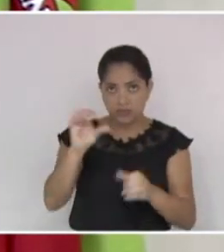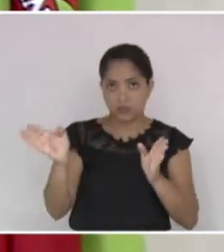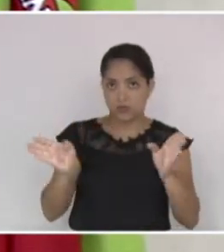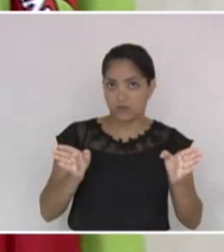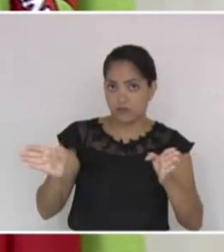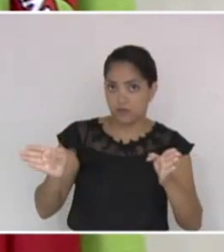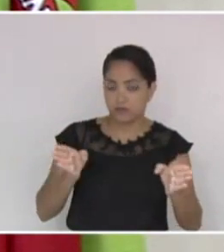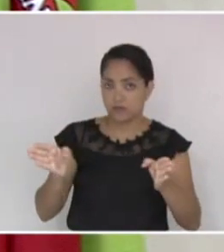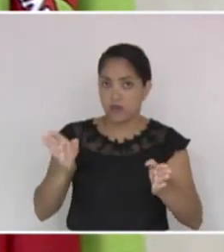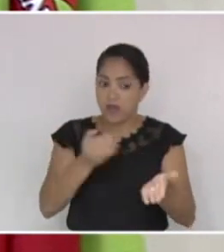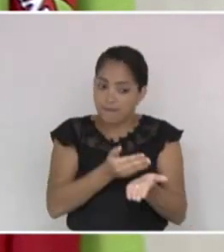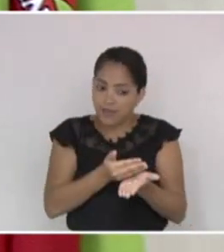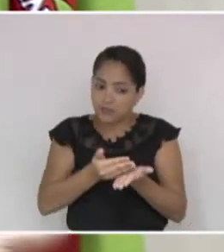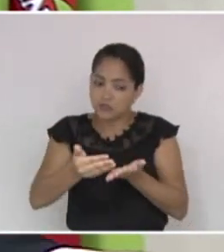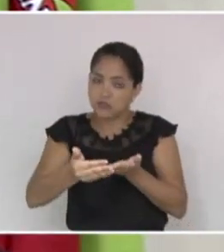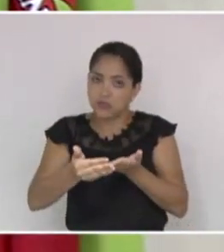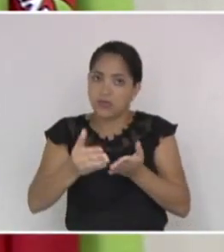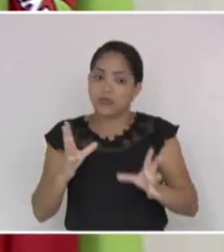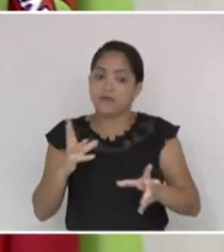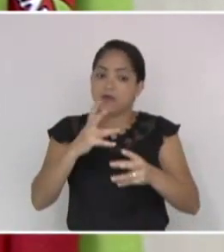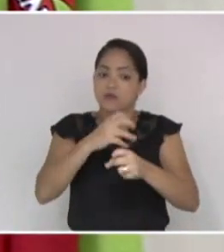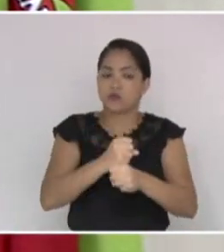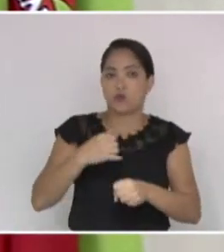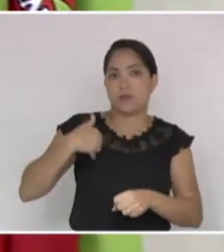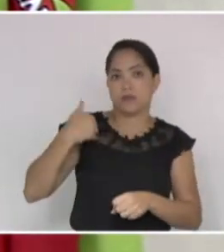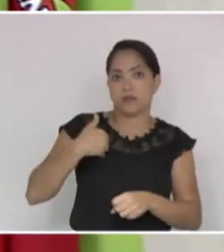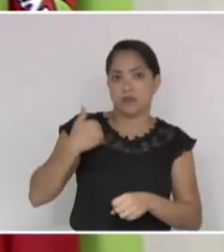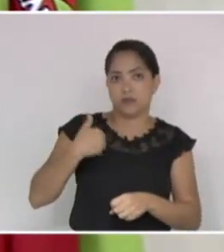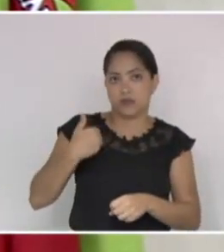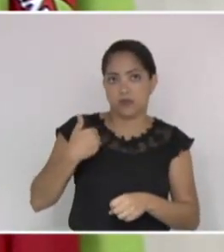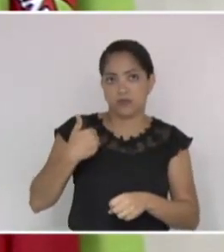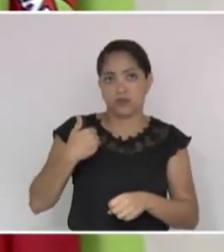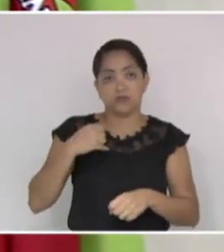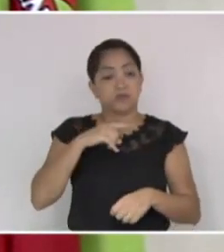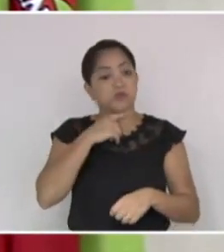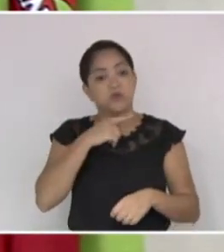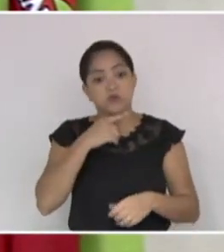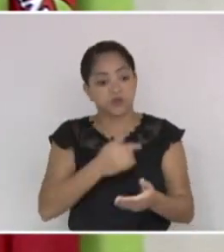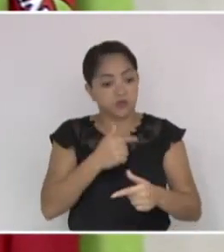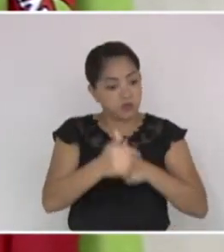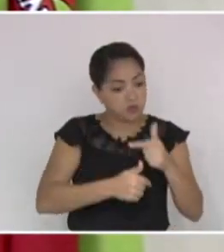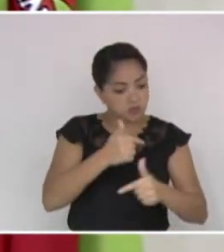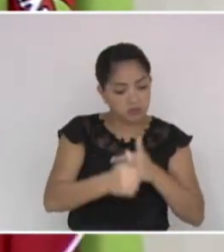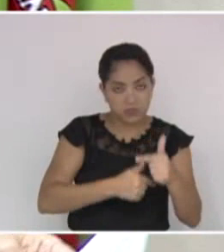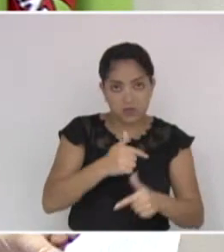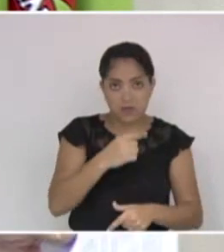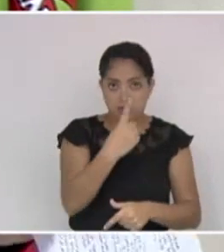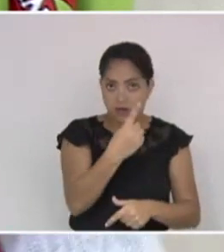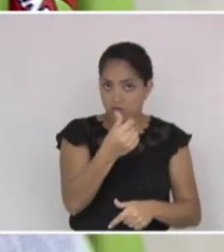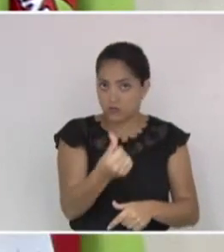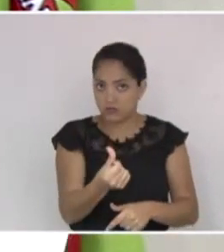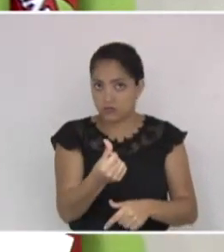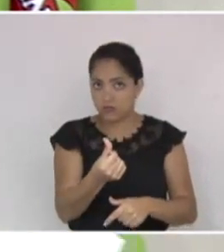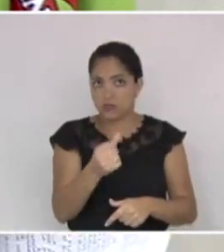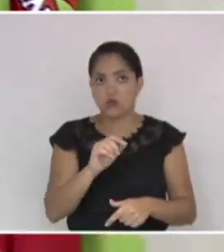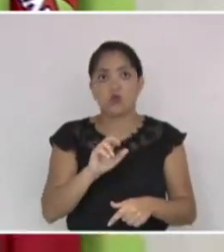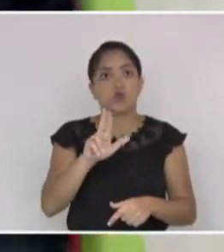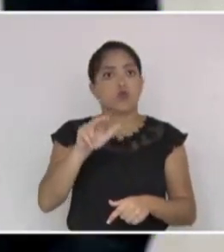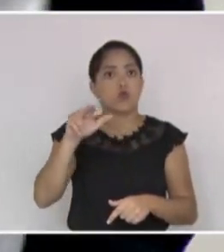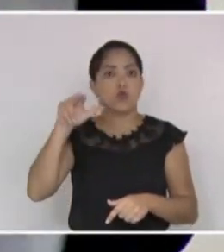tem que contar a idade. Quem não começou com 16, então, nunca irá se aposentar com 65. Muito